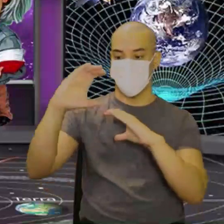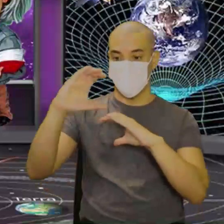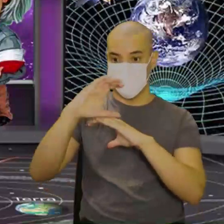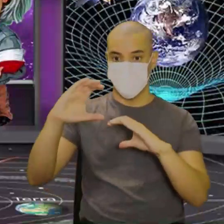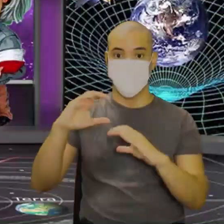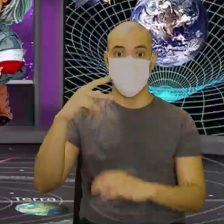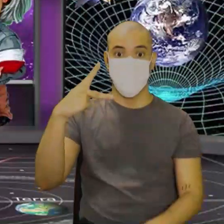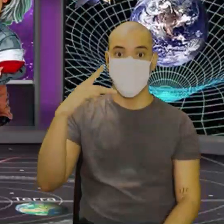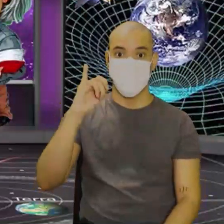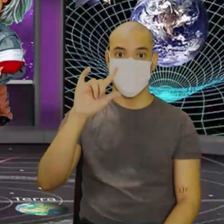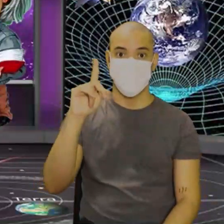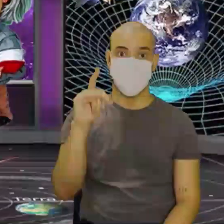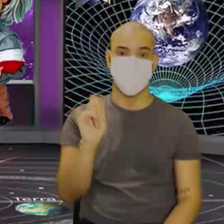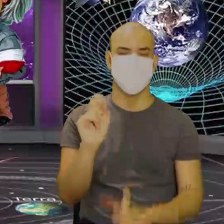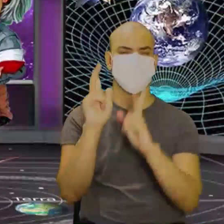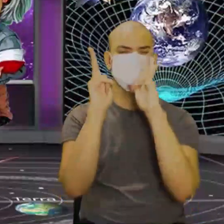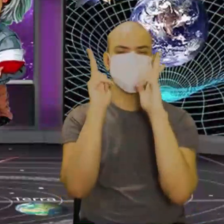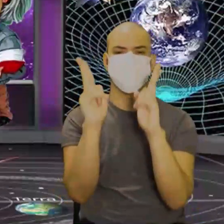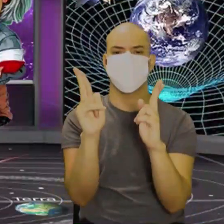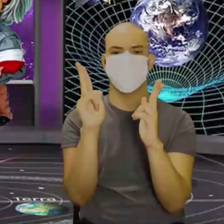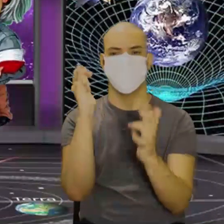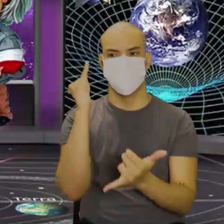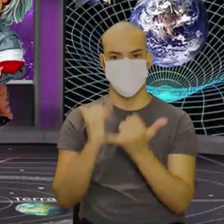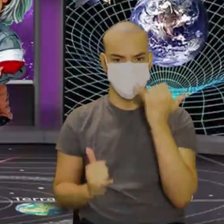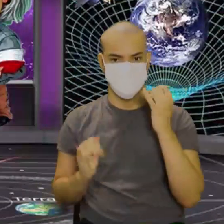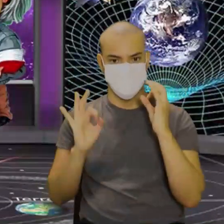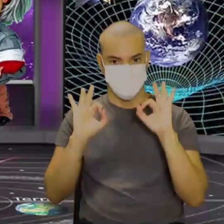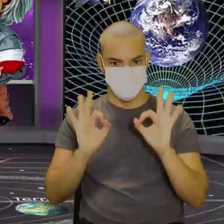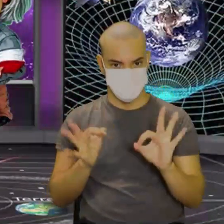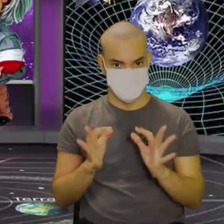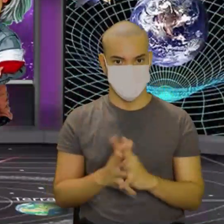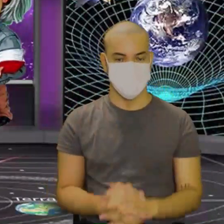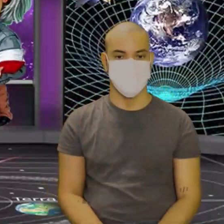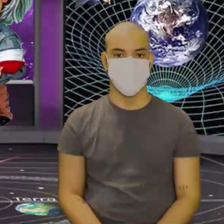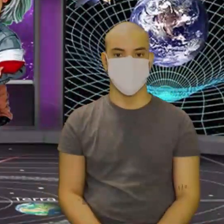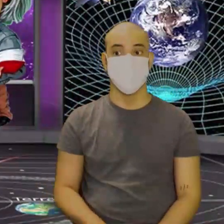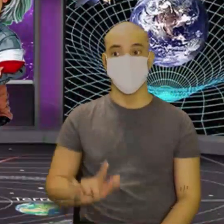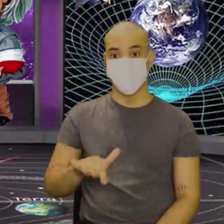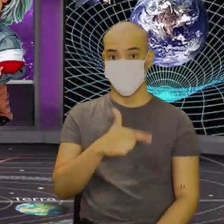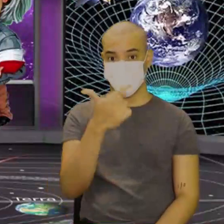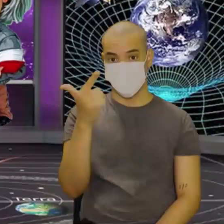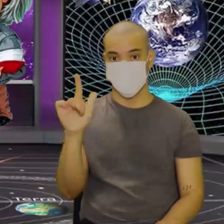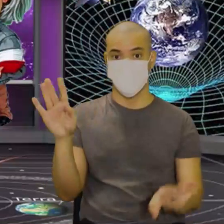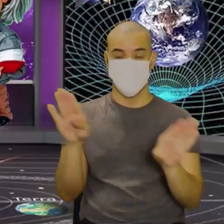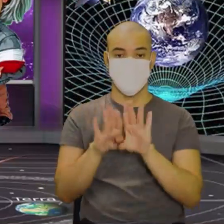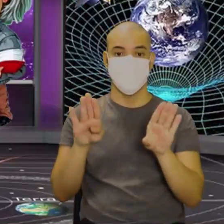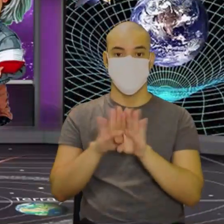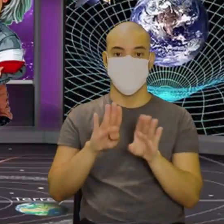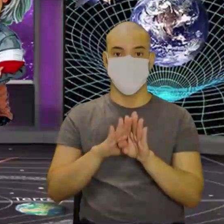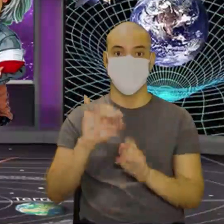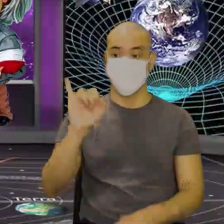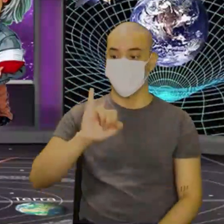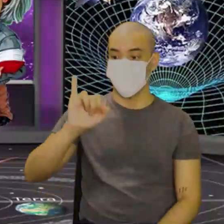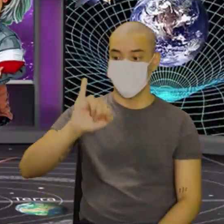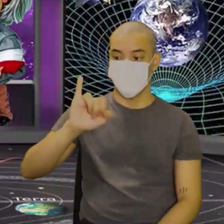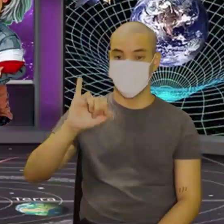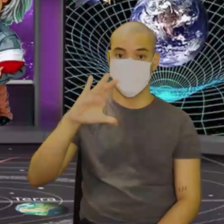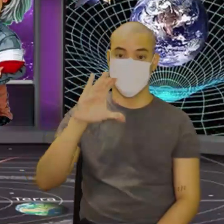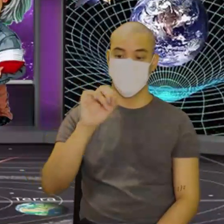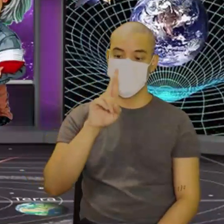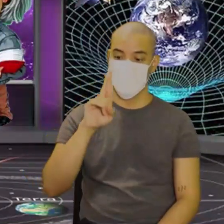para pilhas idênticas, resistores idênticos, ok? Outra coisinha também, corrente. A corrente